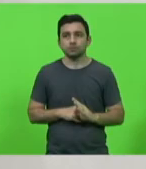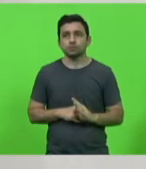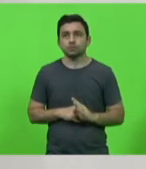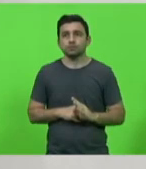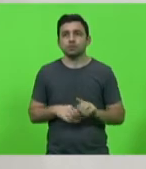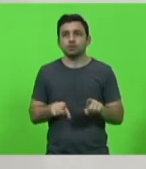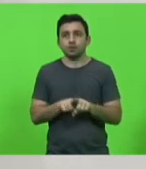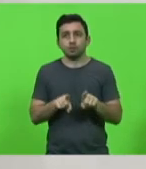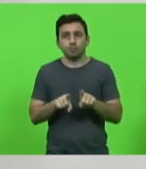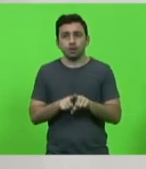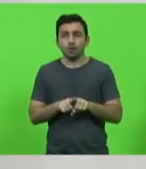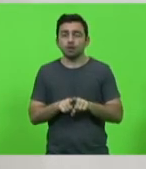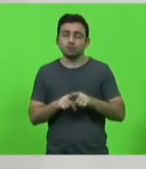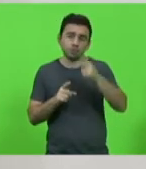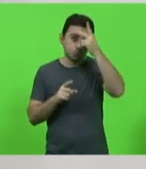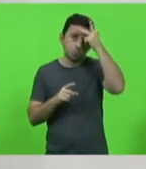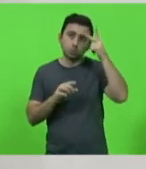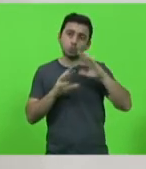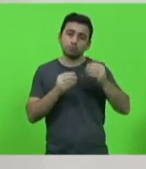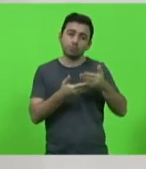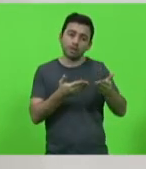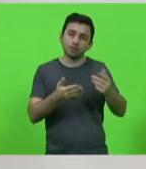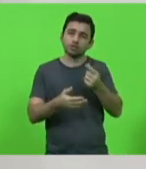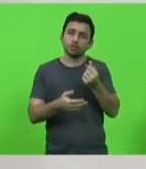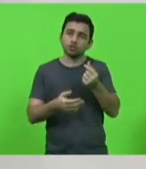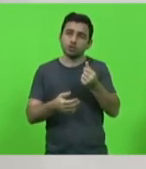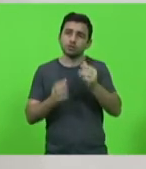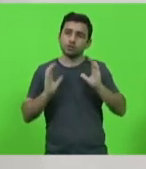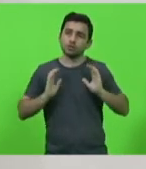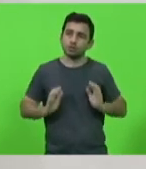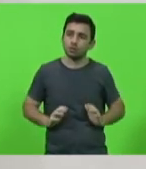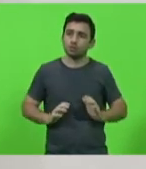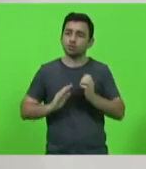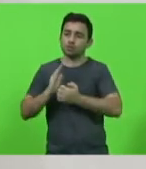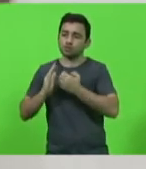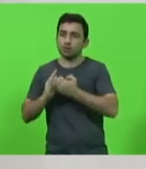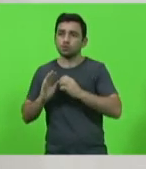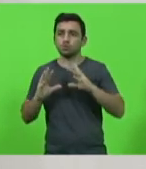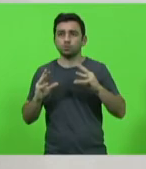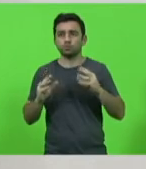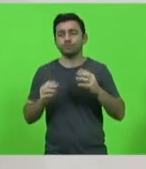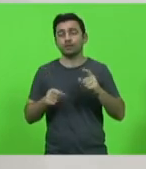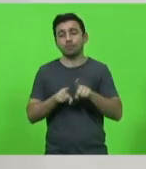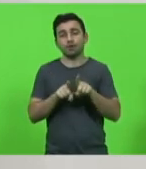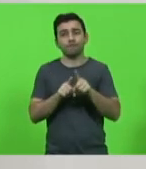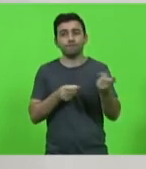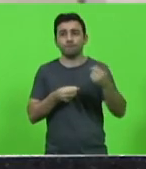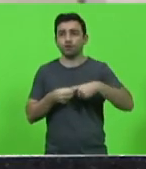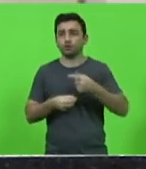no bolso do cidadão, do empresário e do próprio retorno de Santa Catarina. Obrigado, presidente.